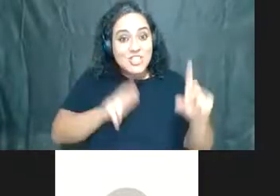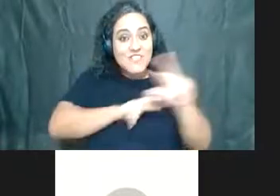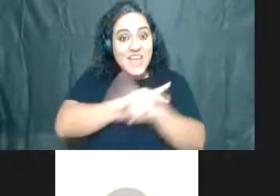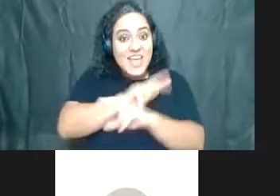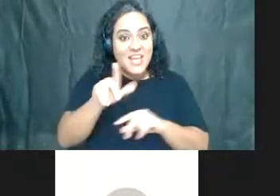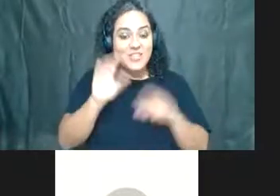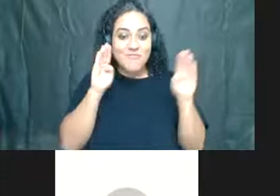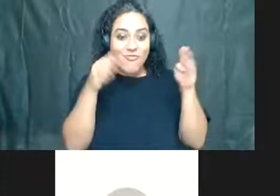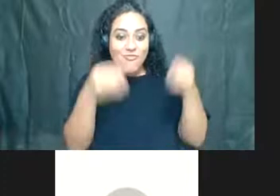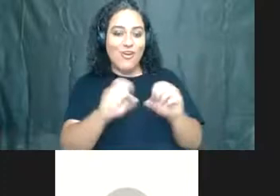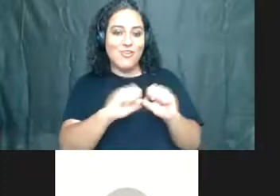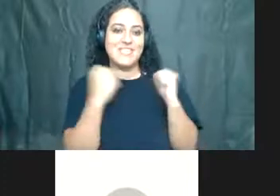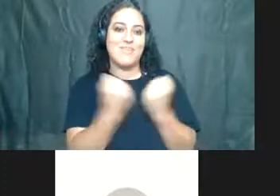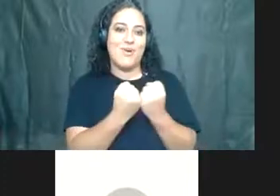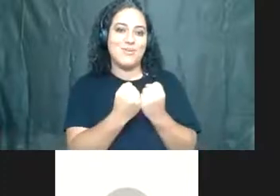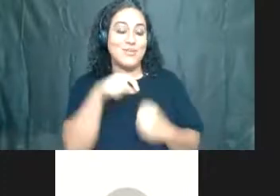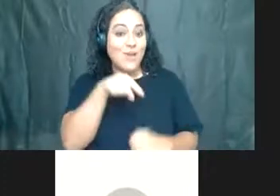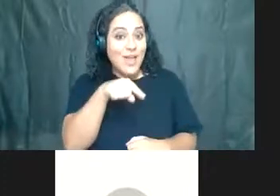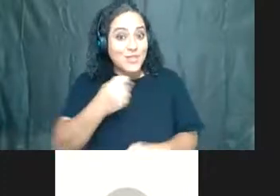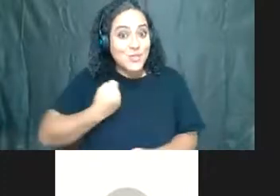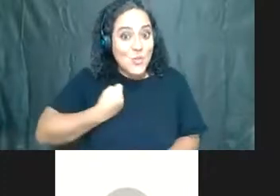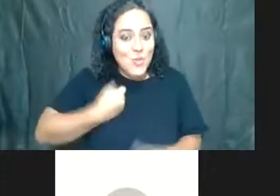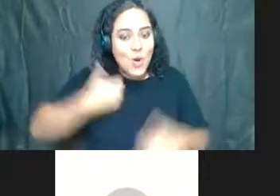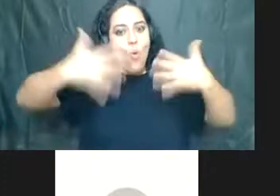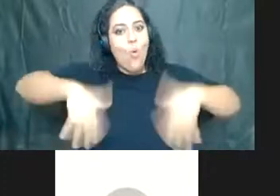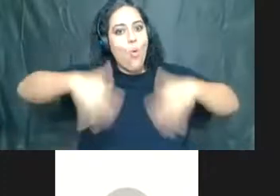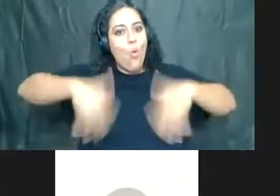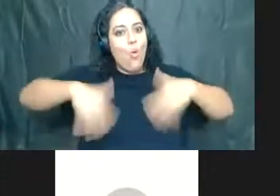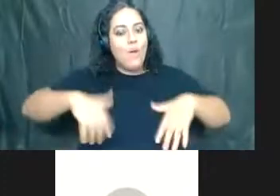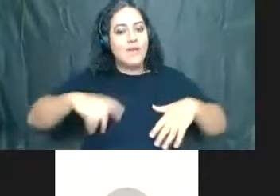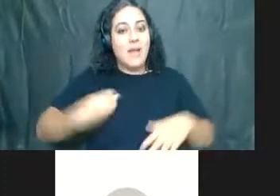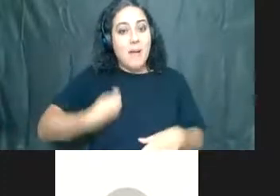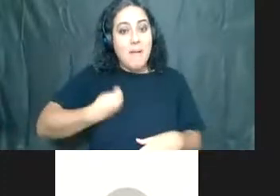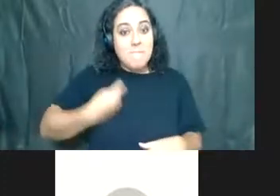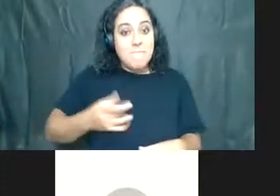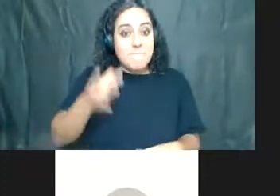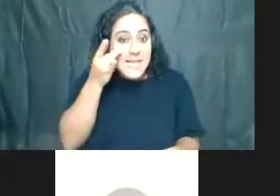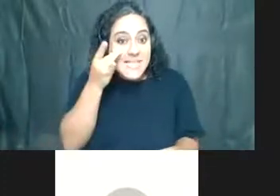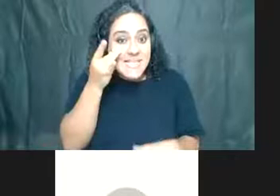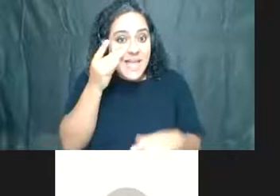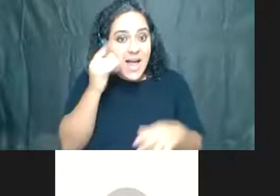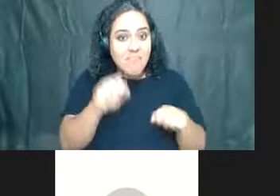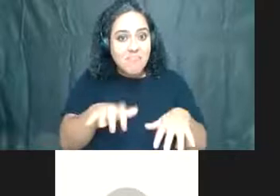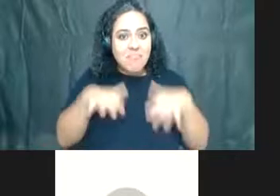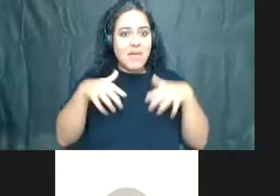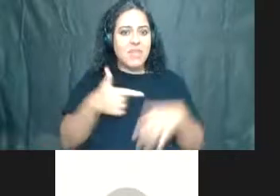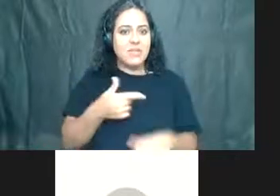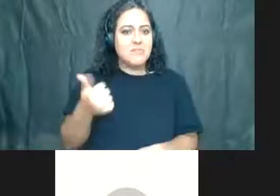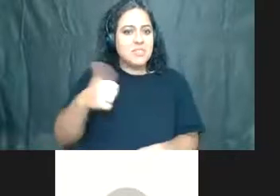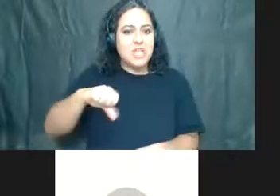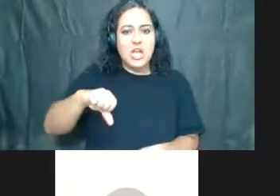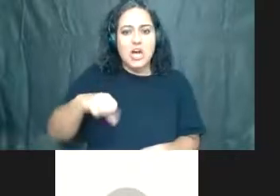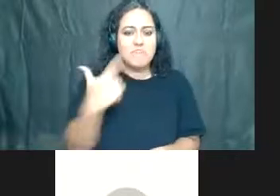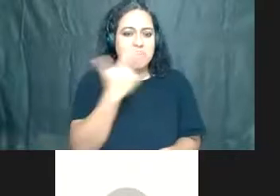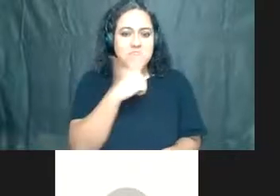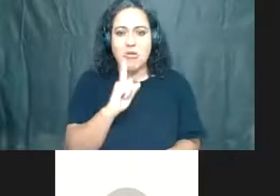simpósio. É um número absurdamente grande. Em nenhum evento presencial, no evento presencial do simpósio 2019, nós não